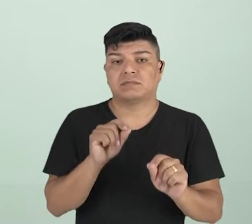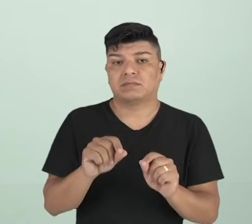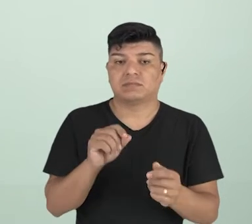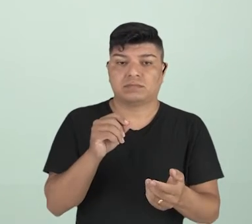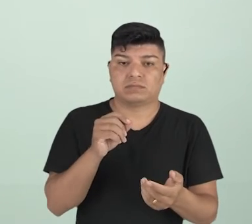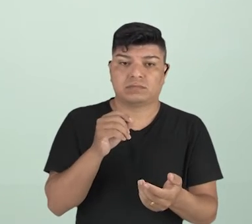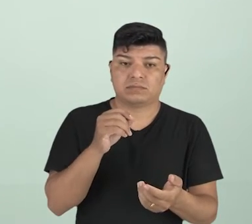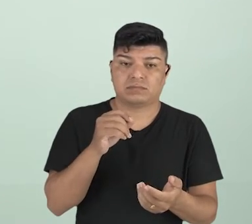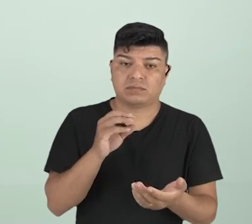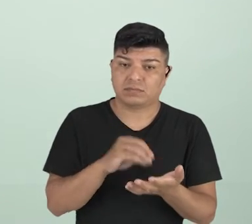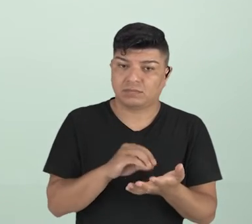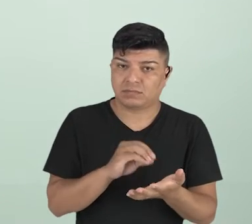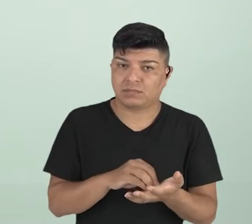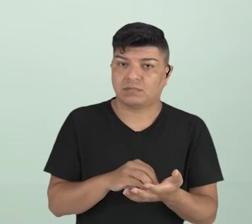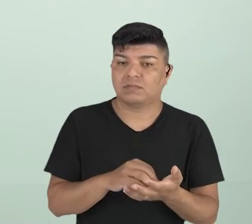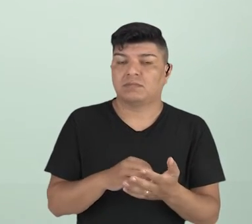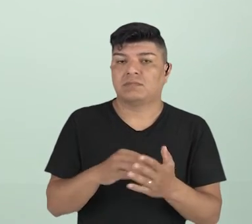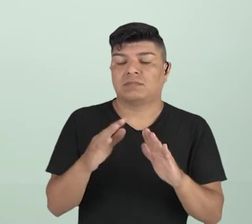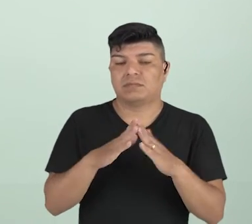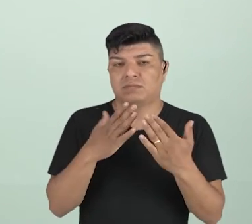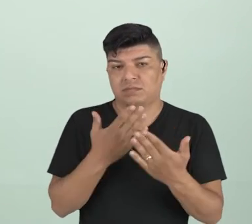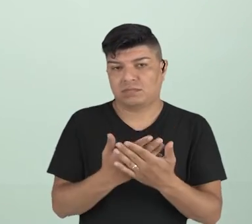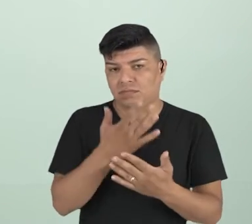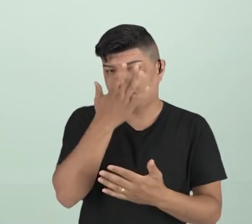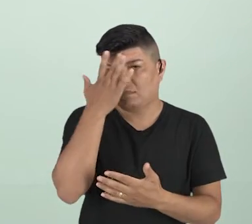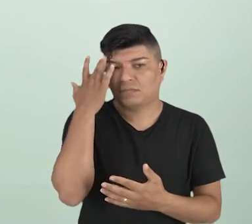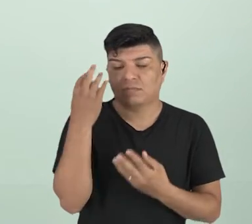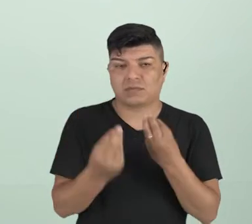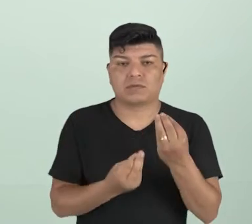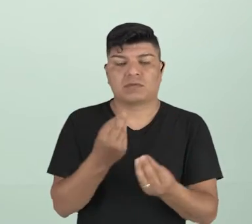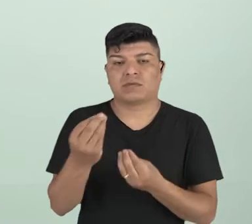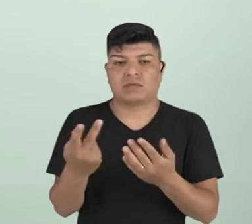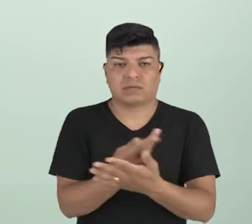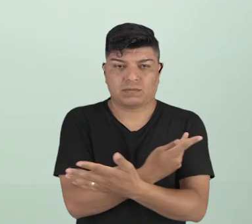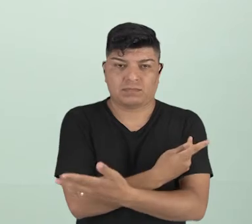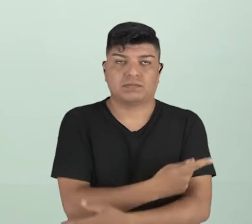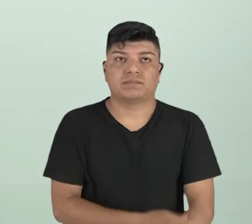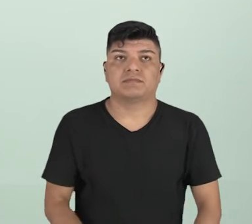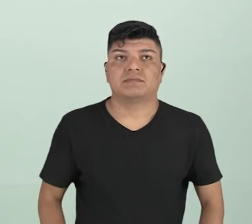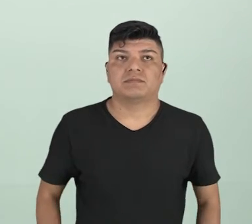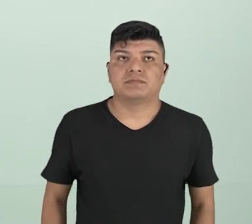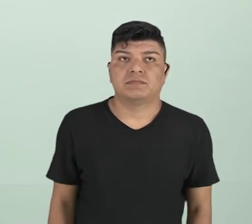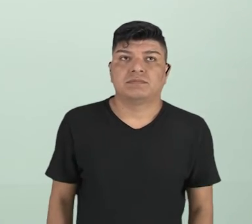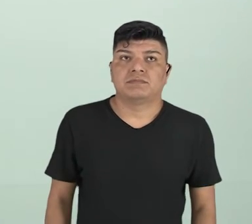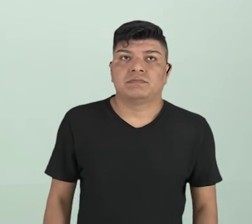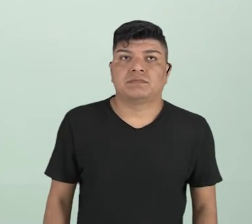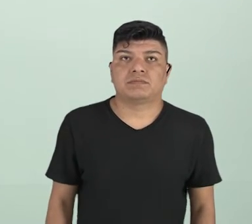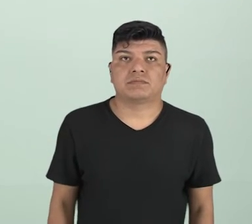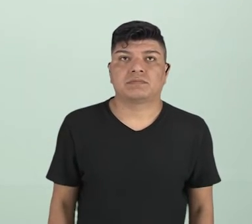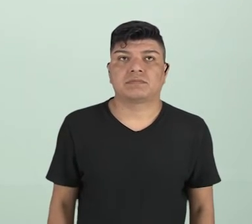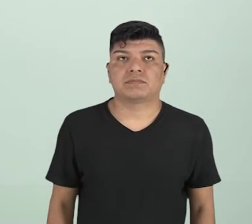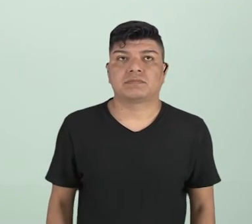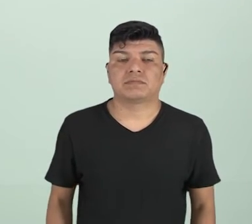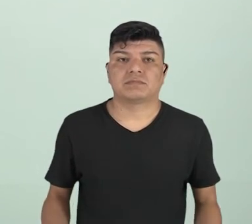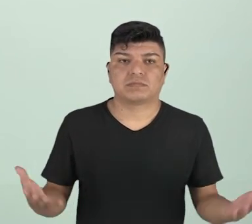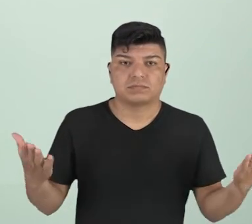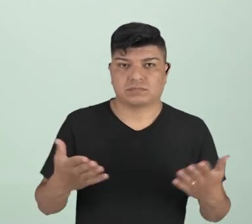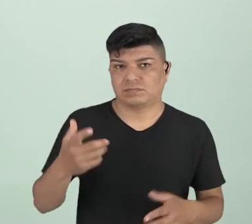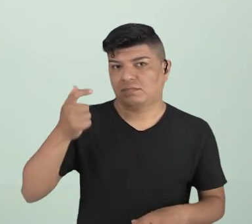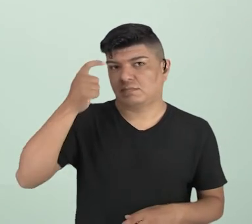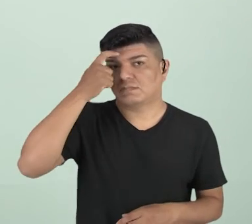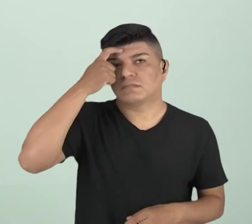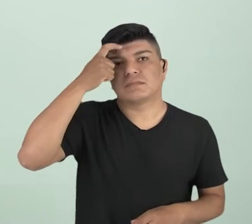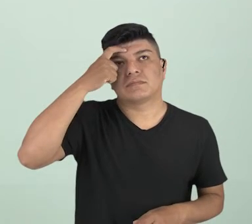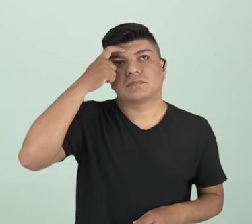a evasão escolar, como é que está acontecendo essa evasão escolar. E aí nós vamos pensar o quê?